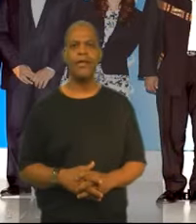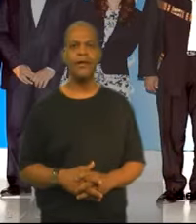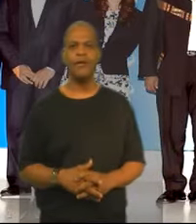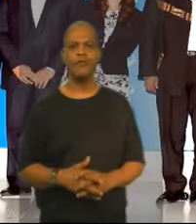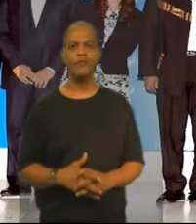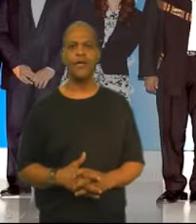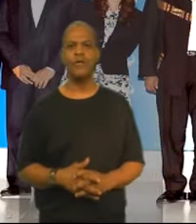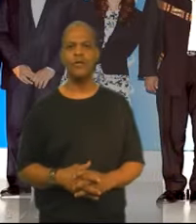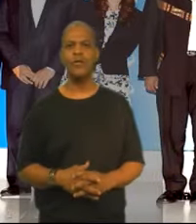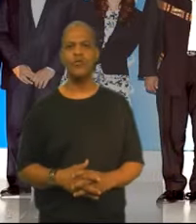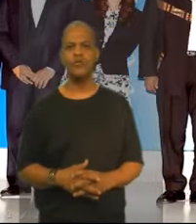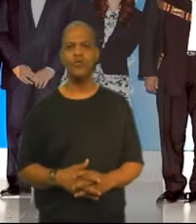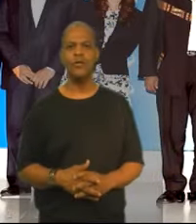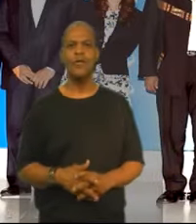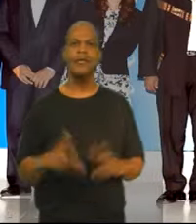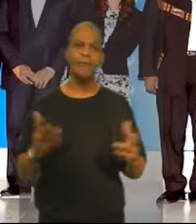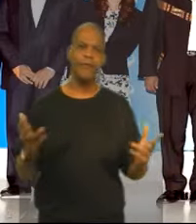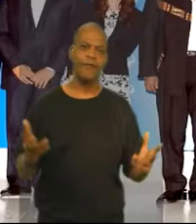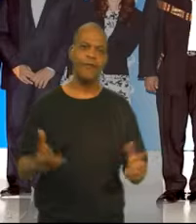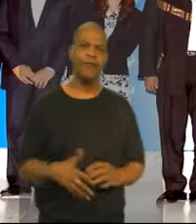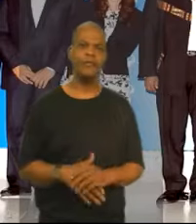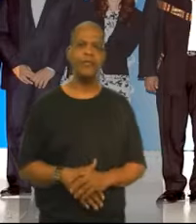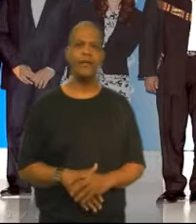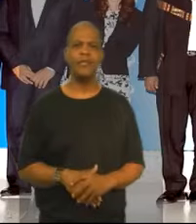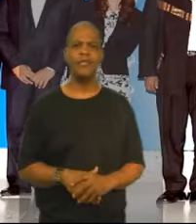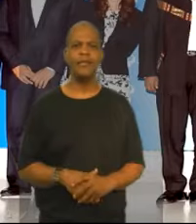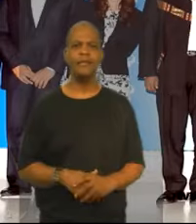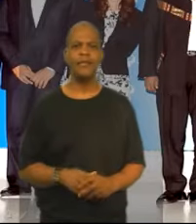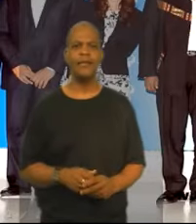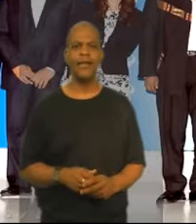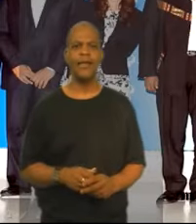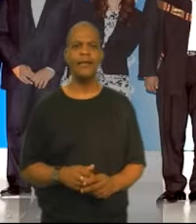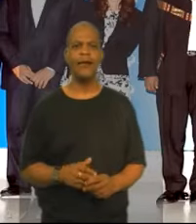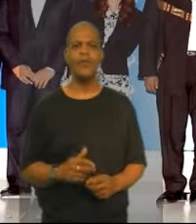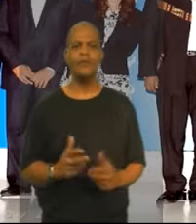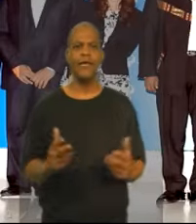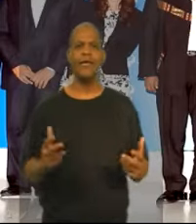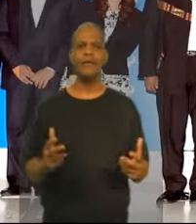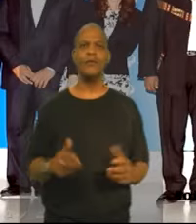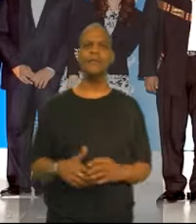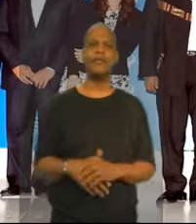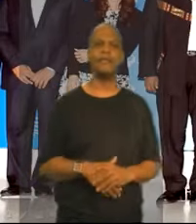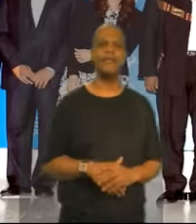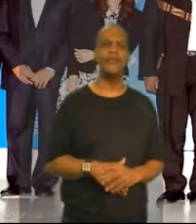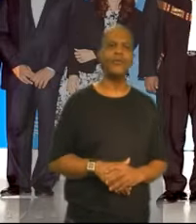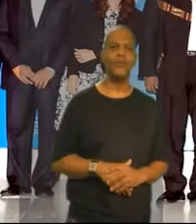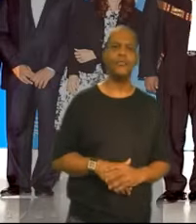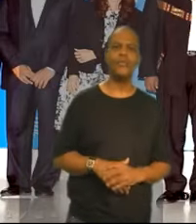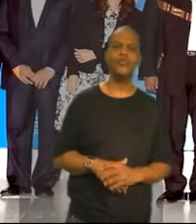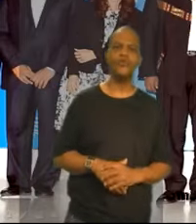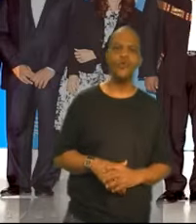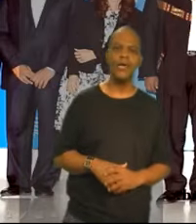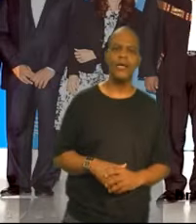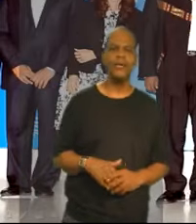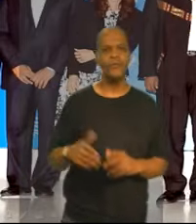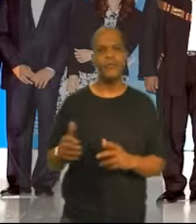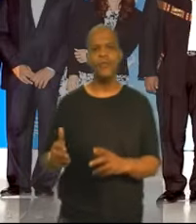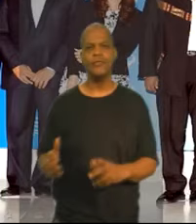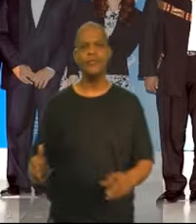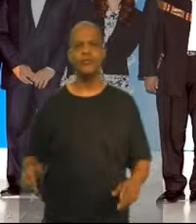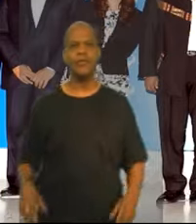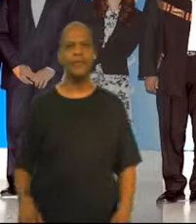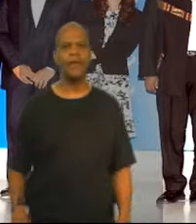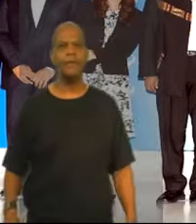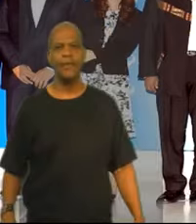foto oficial da Unasul. E provavelmente também nós teremos aí a não presença do presidente Lula,